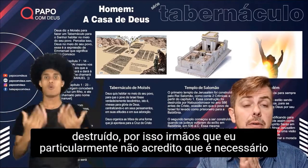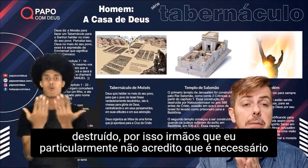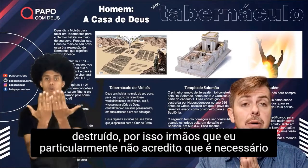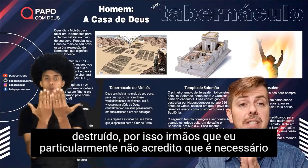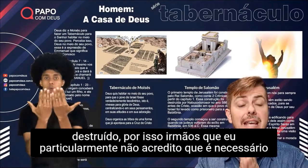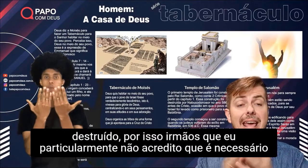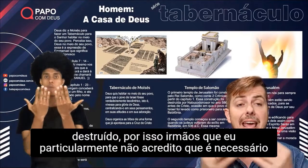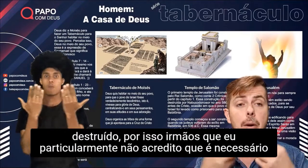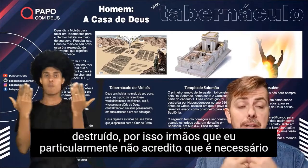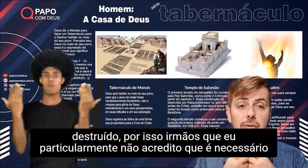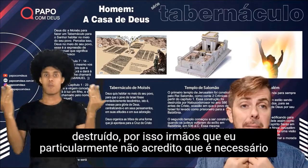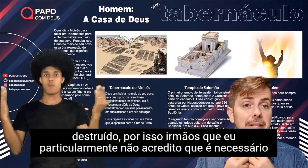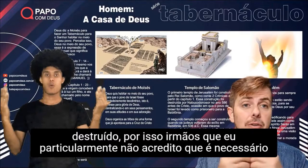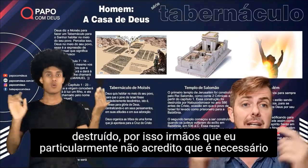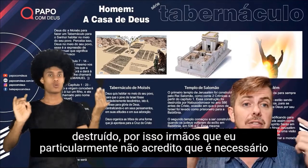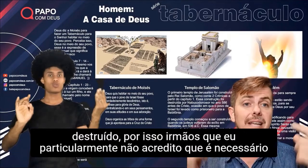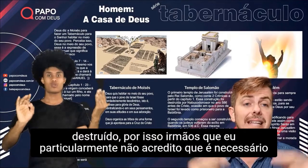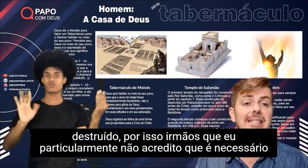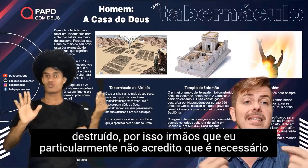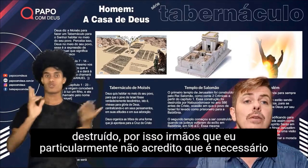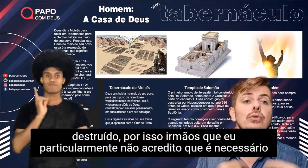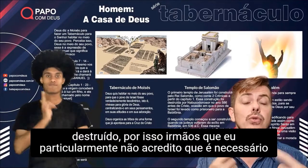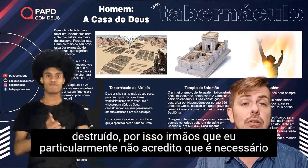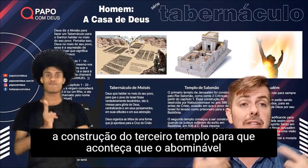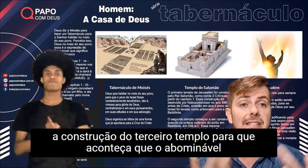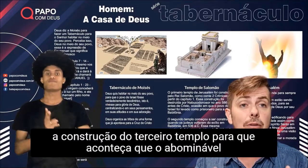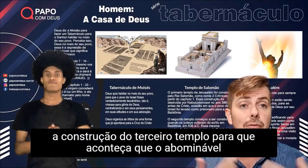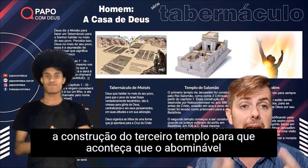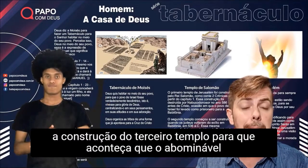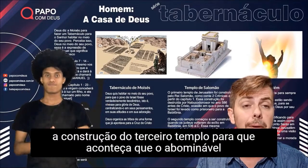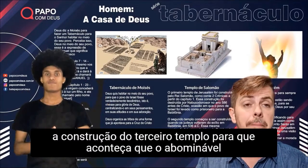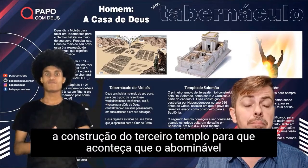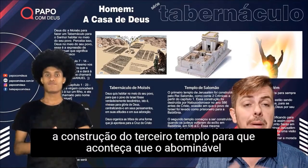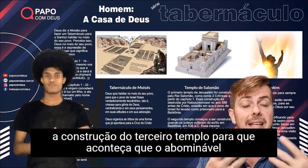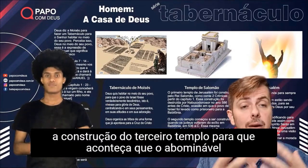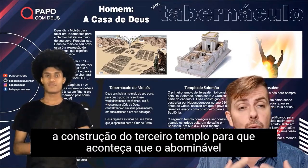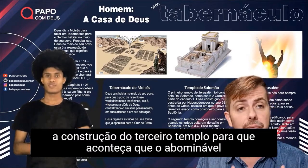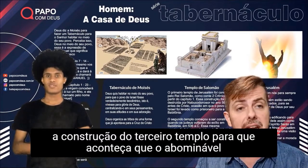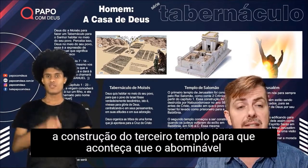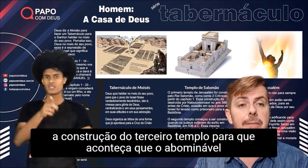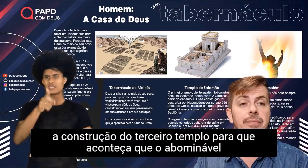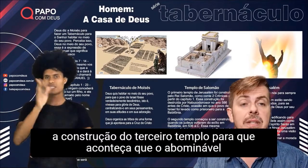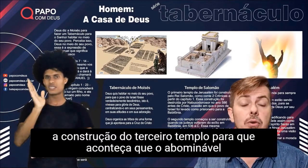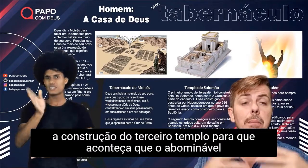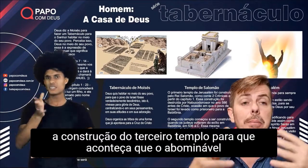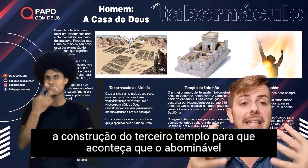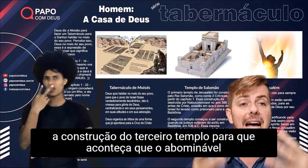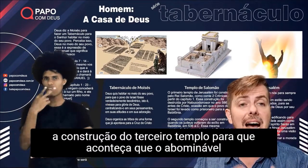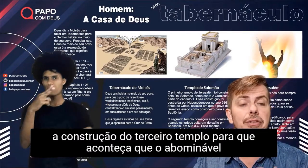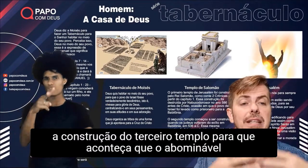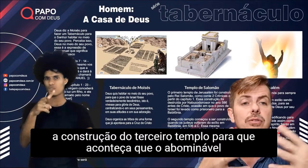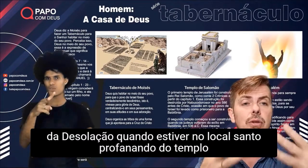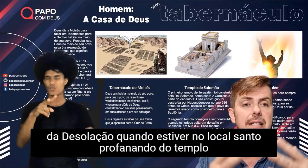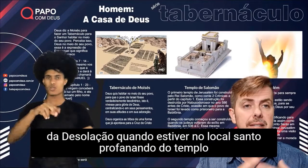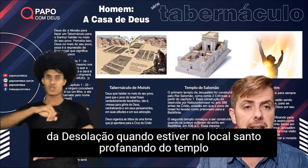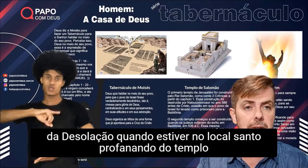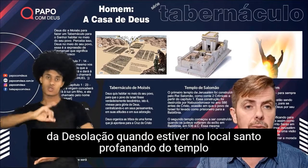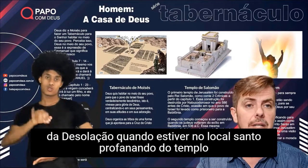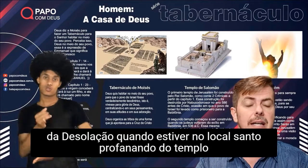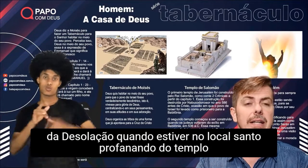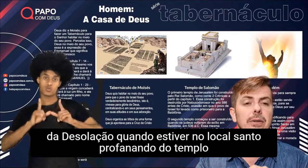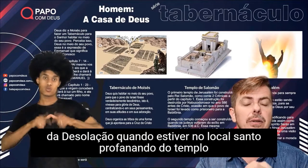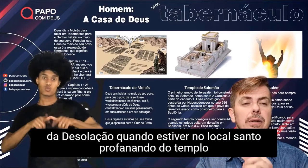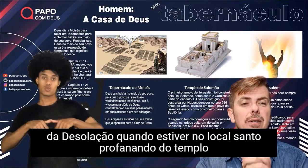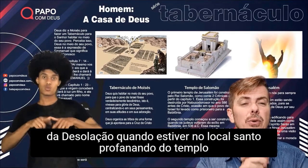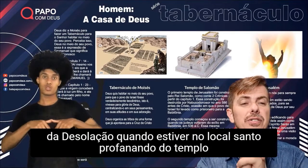por isso, irmãos, que eu particularmente não acredito que é necessária a construção do terceiro templo, para que aconteça que o abominável da